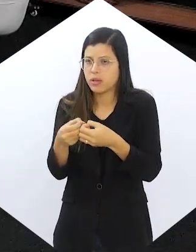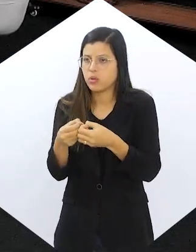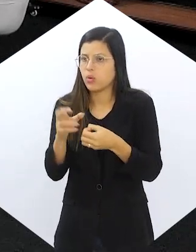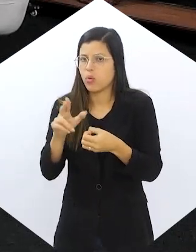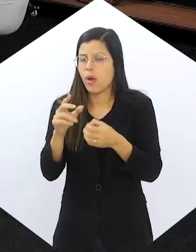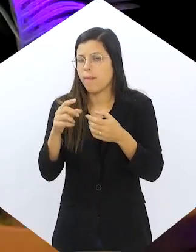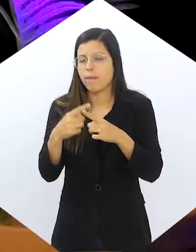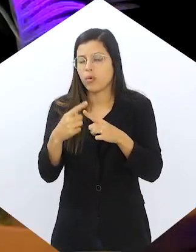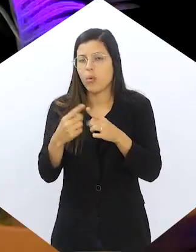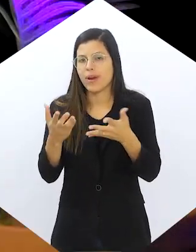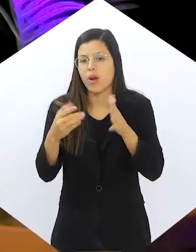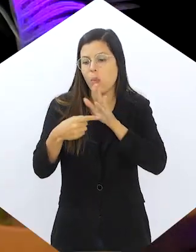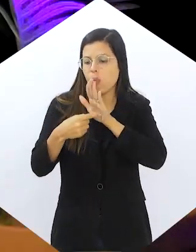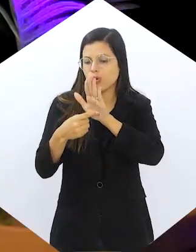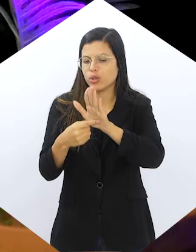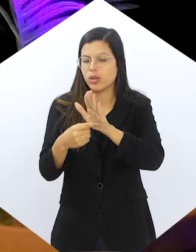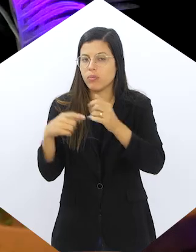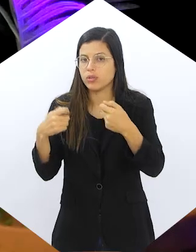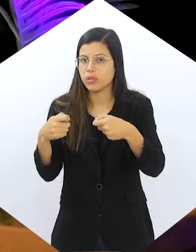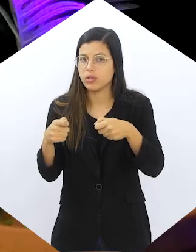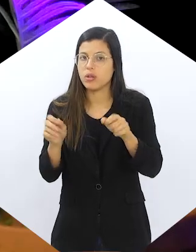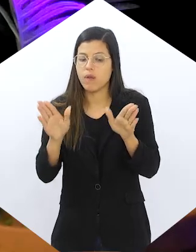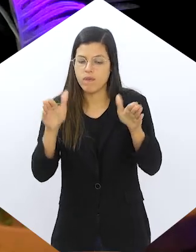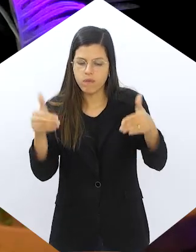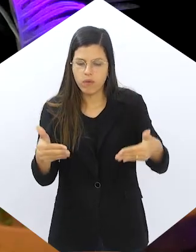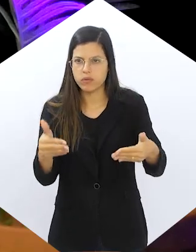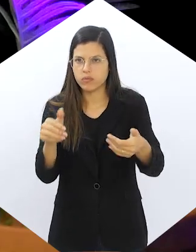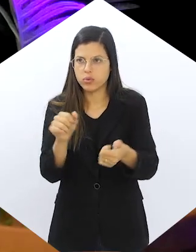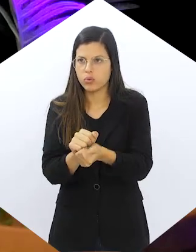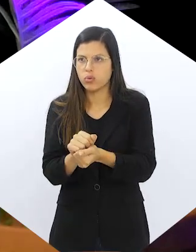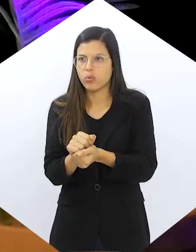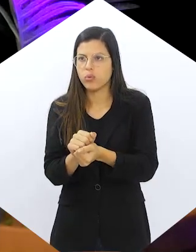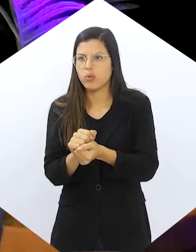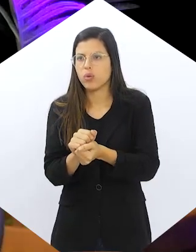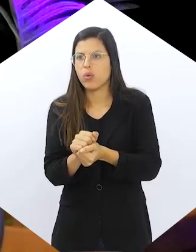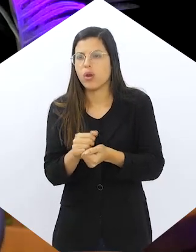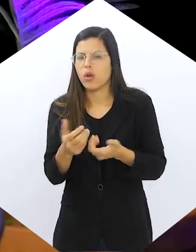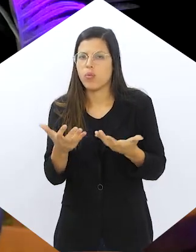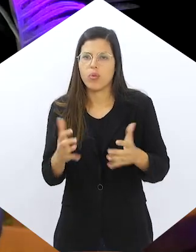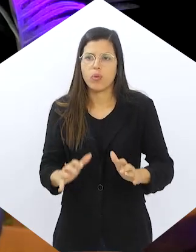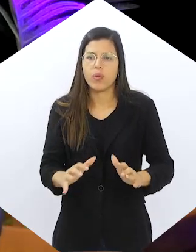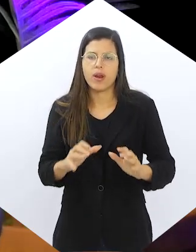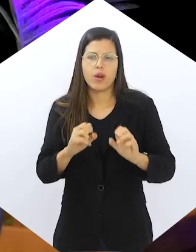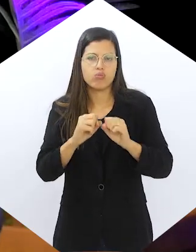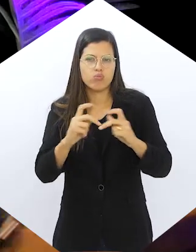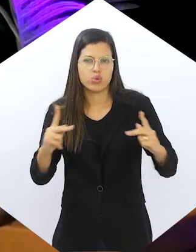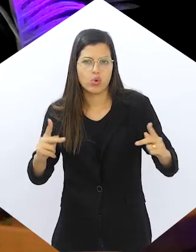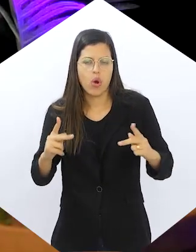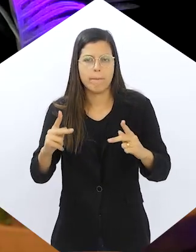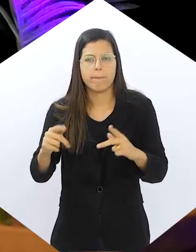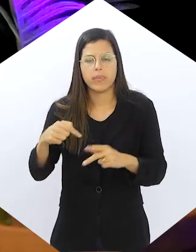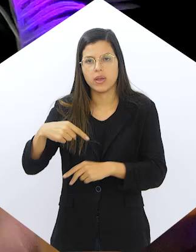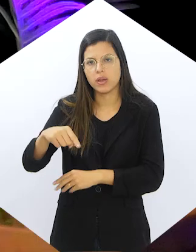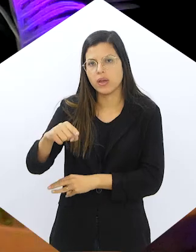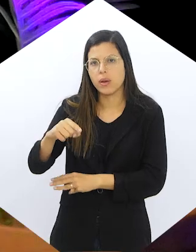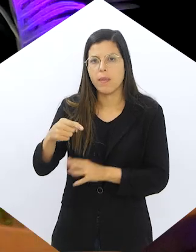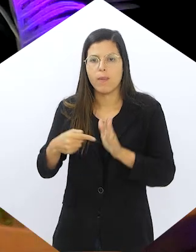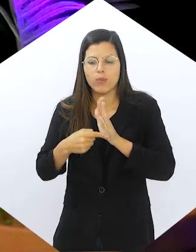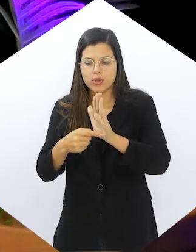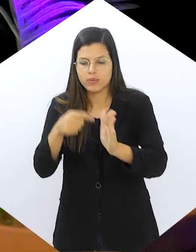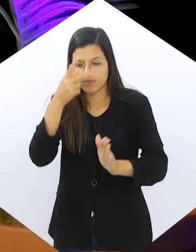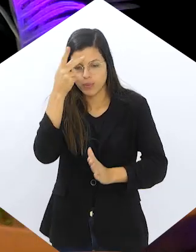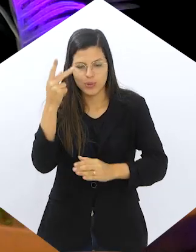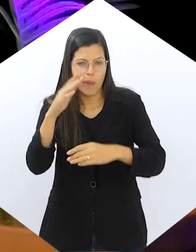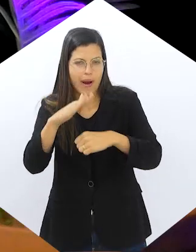mas porque eu preciso que ele esteja focado comigo. Então, eu não quero levar ele para o shopping às vezes para mostrar e as pessoas